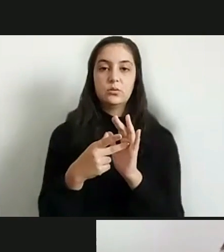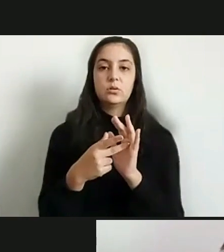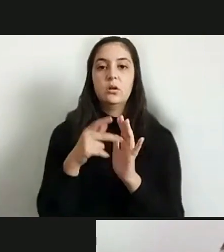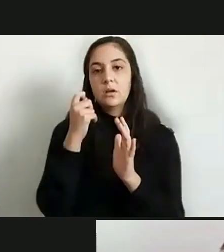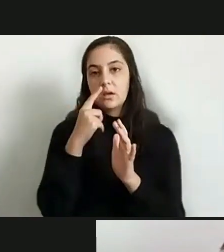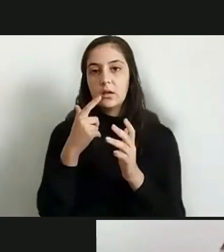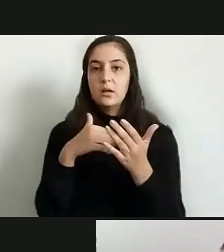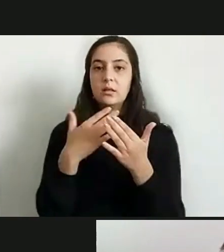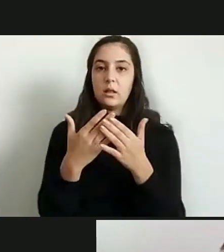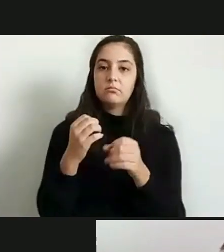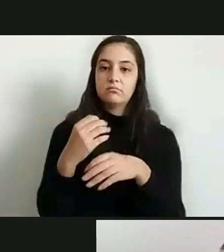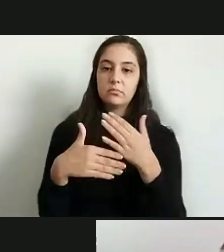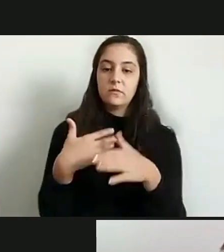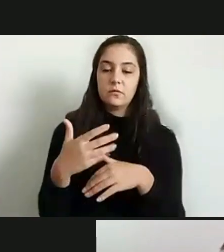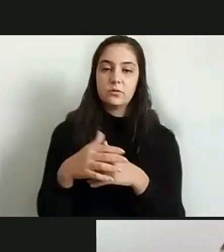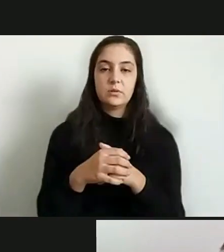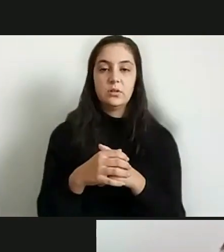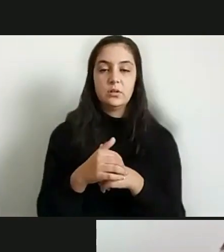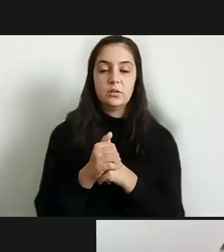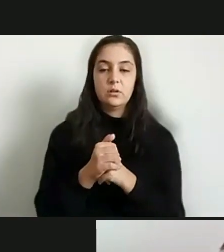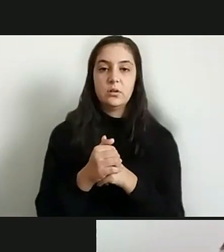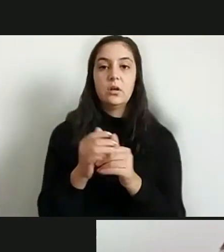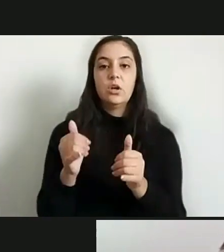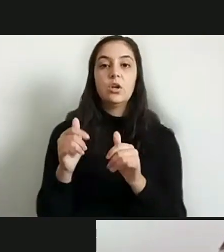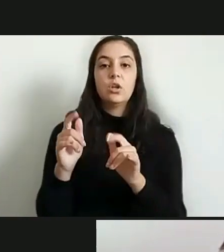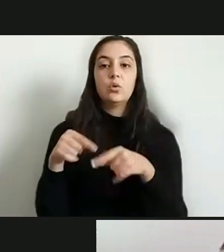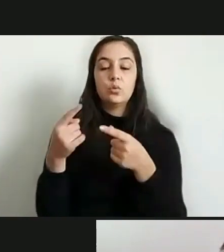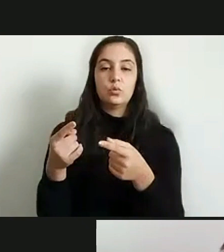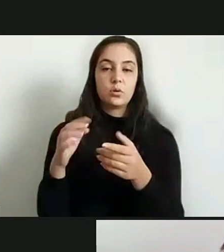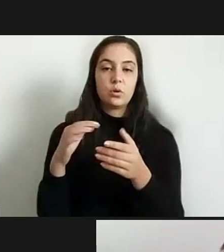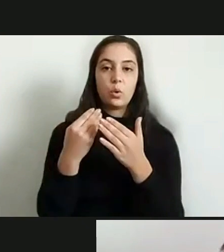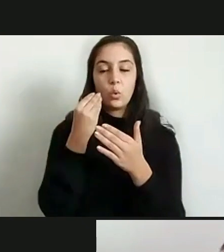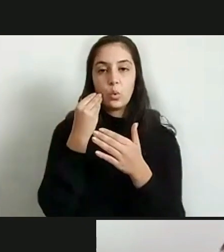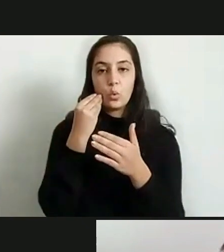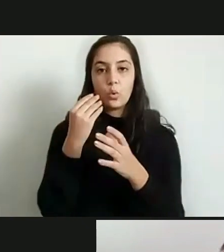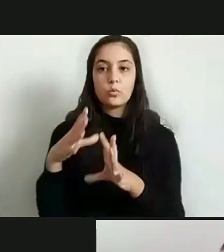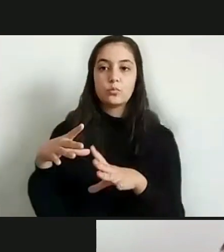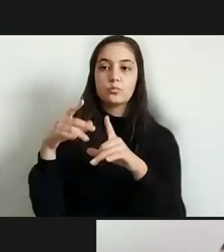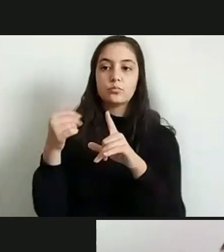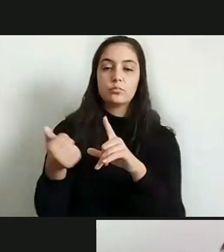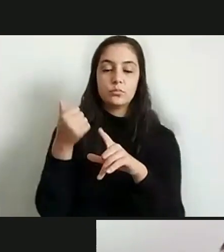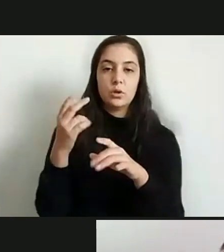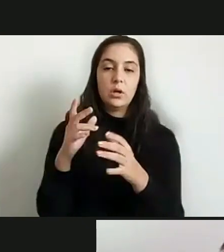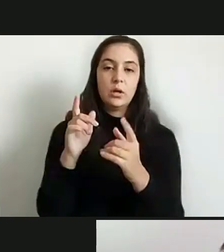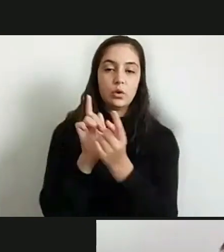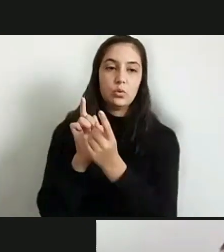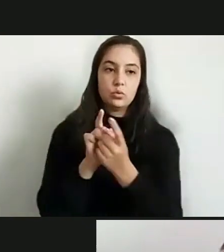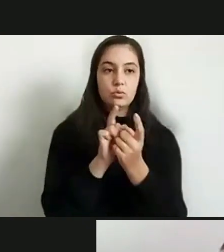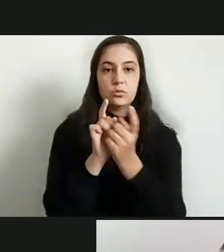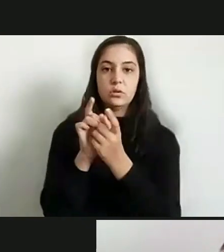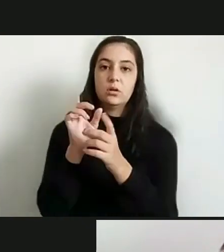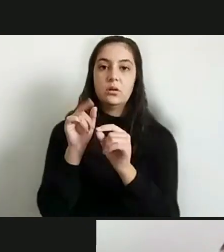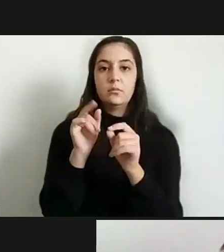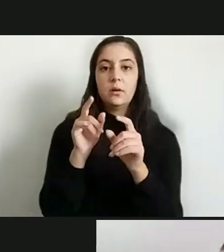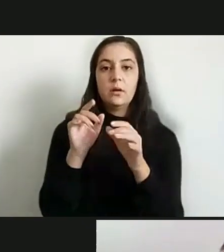para o seu funcionamento. Depois as duas questões que colocaste, como é que podem ser melhorados os processos de consulta aos cidadãos e como superar a conjugação